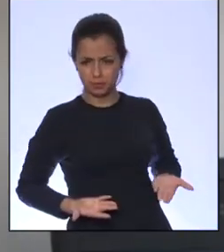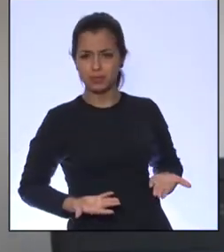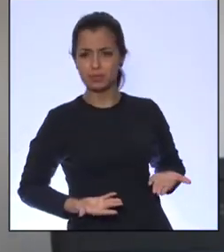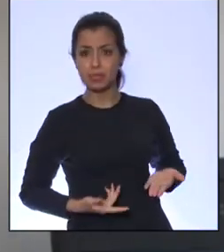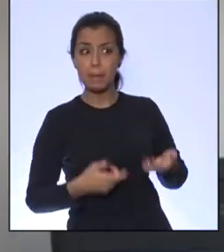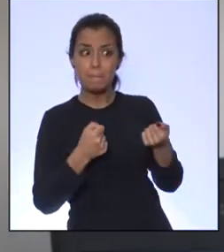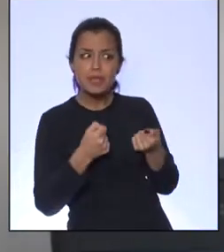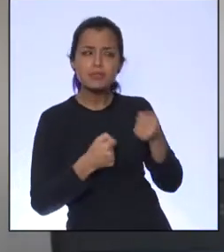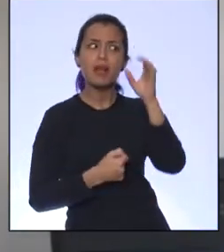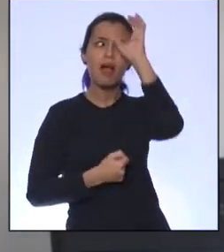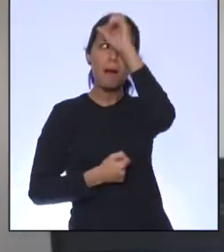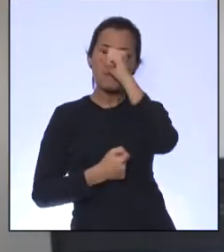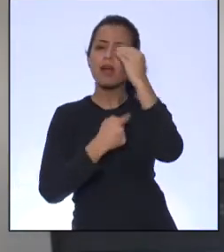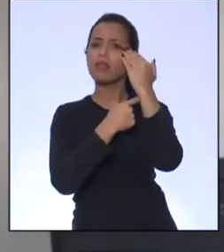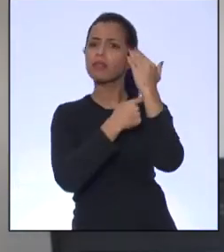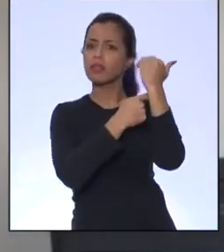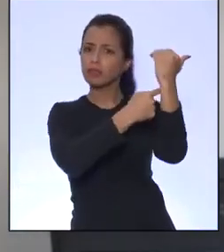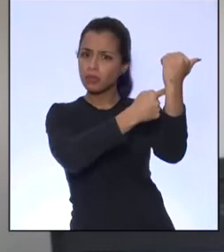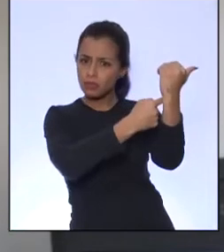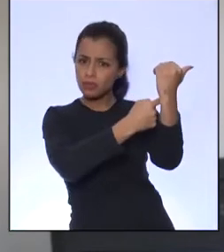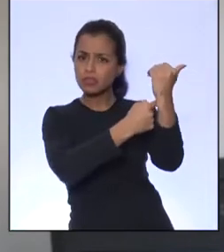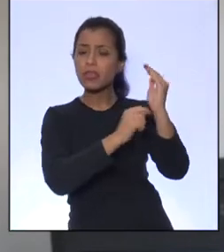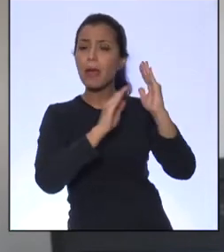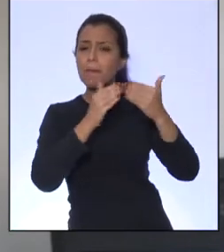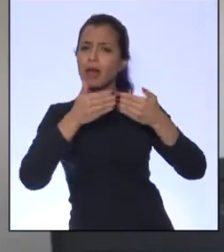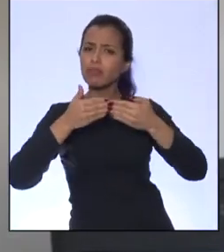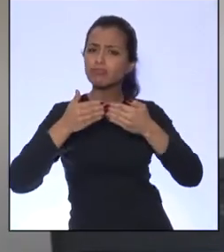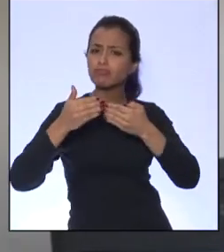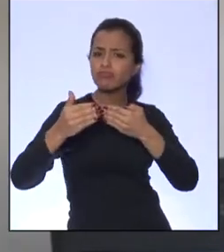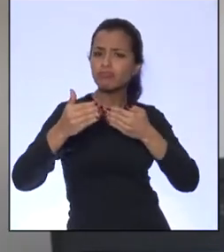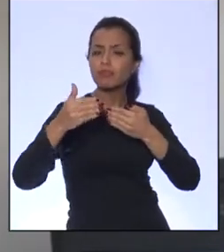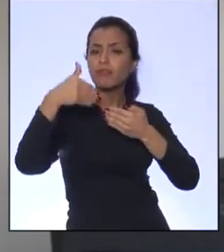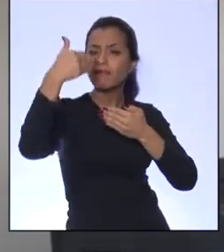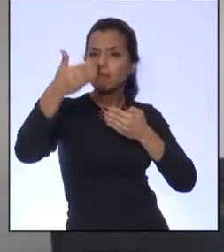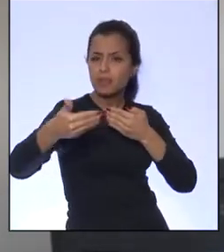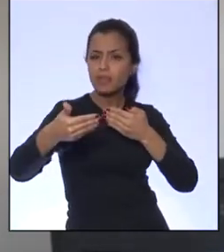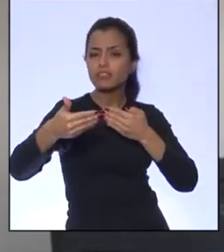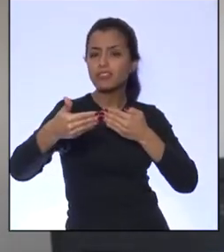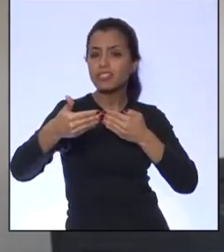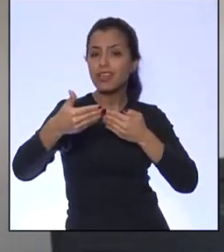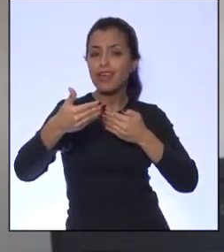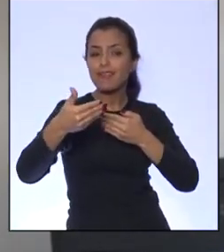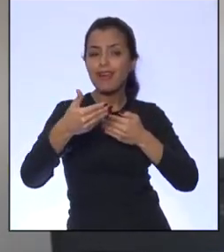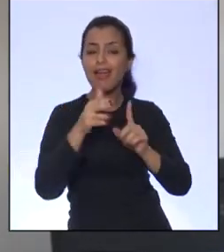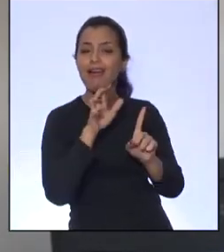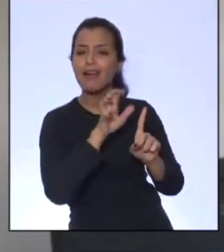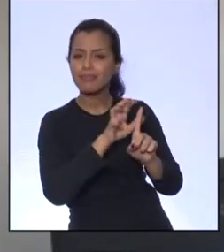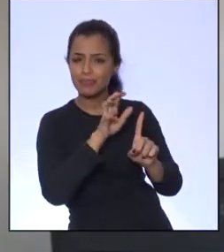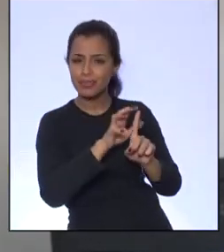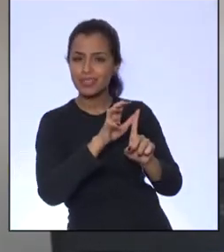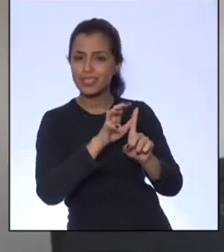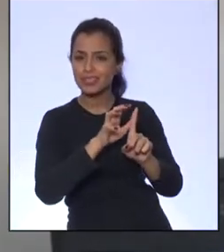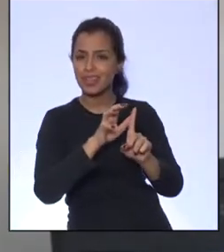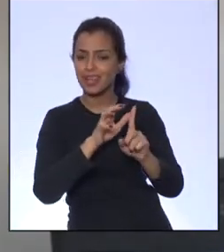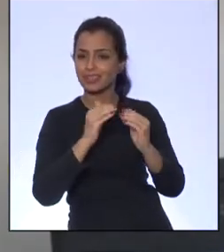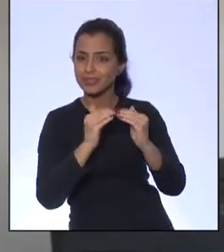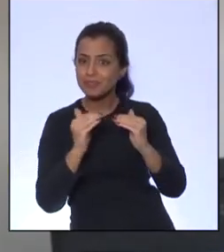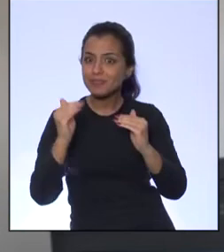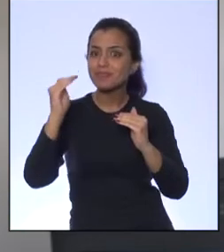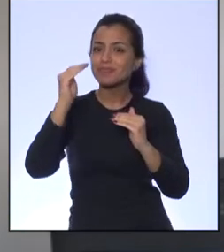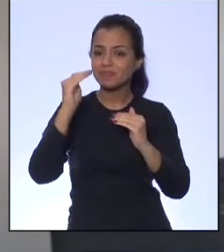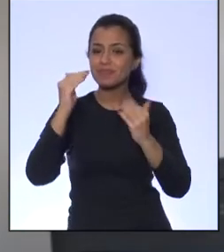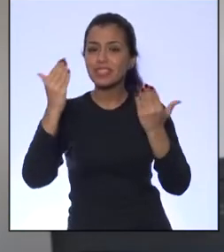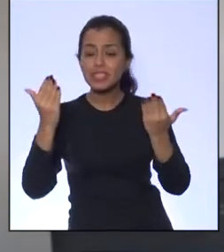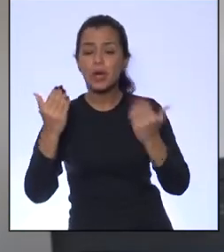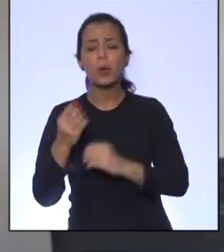a tecnologia para poder chegar lá na ponta, onde vai ajudar a pessoa a florescer. O papel da educação é